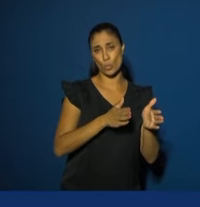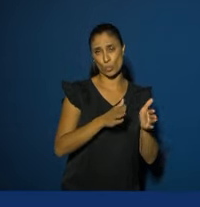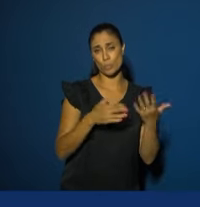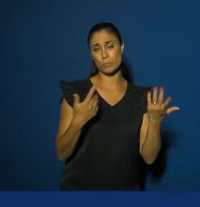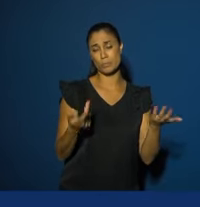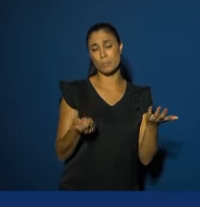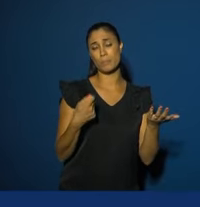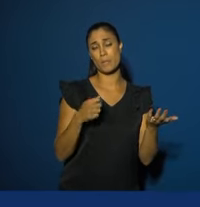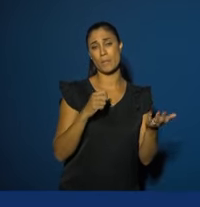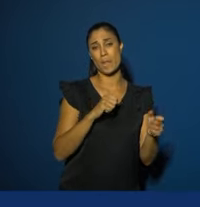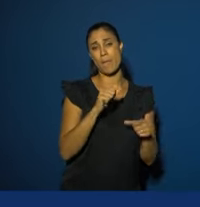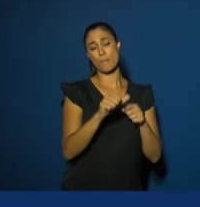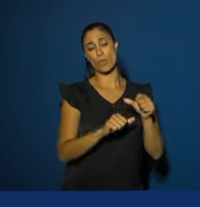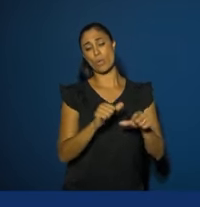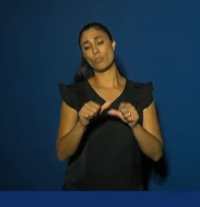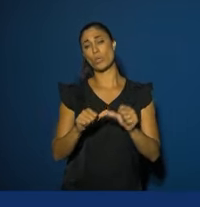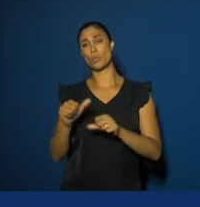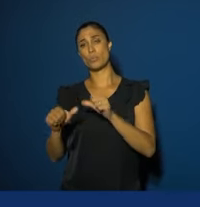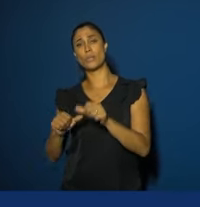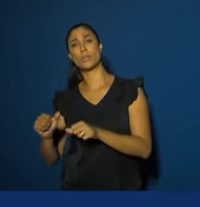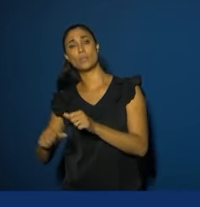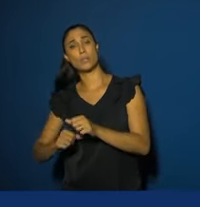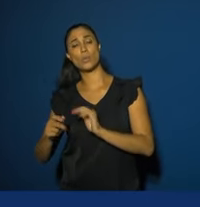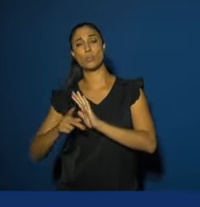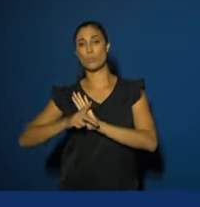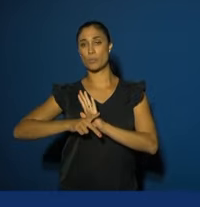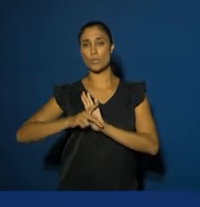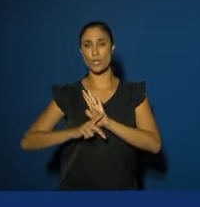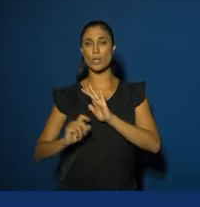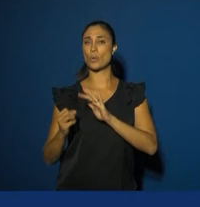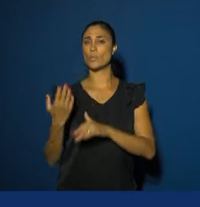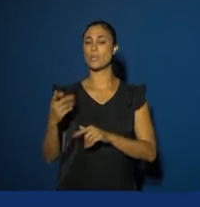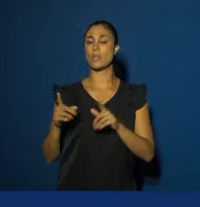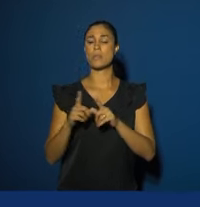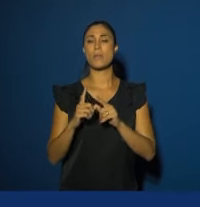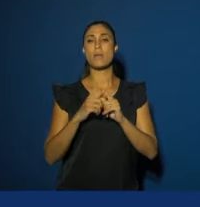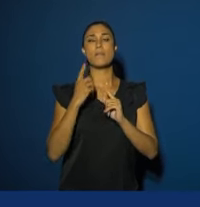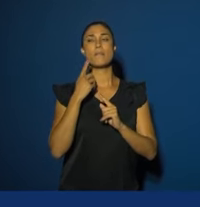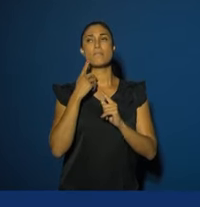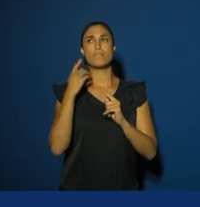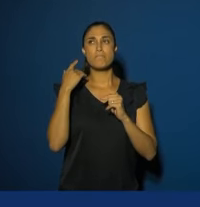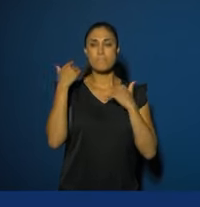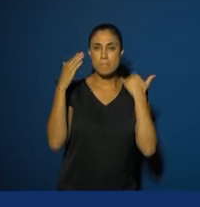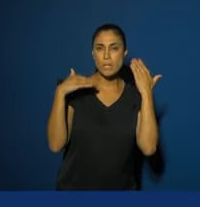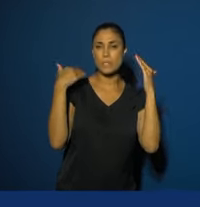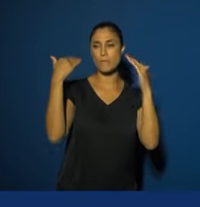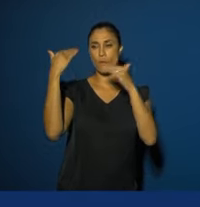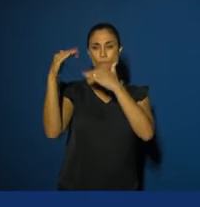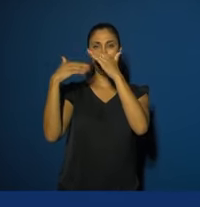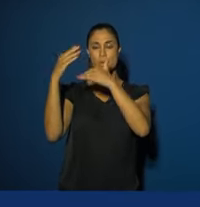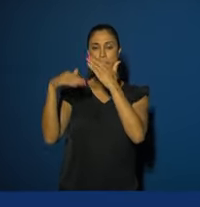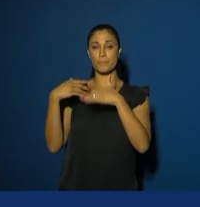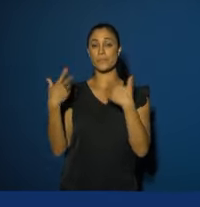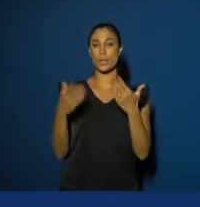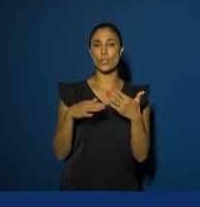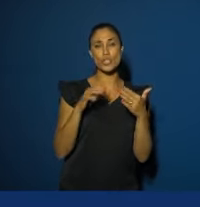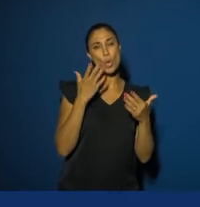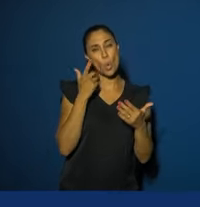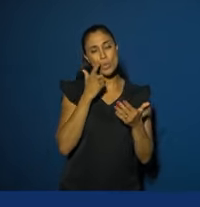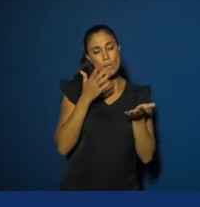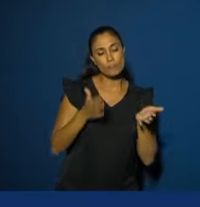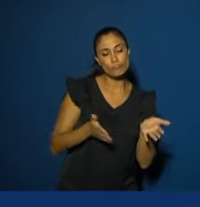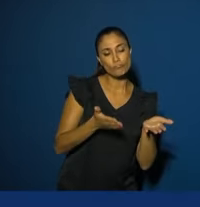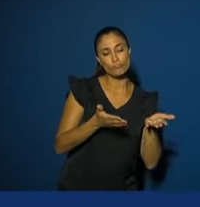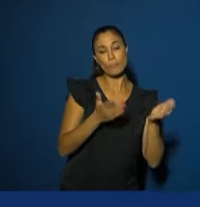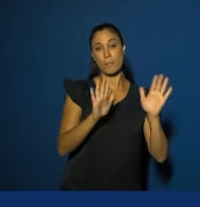eh eh irem mudando de mãos para pros projetos acontecerem amadurecerem irem a mercado então a gente consegue empurrar um pouco isso mas